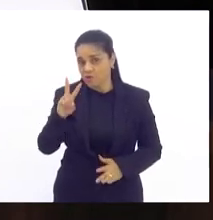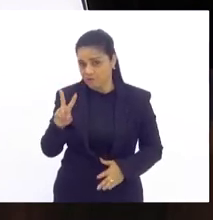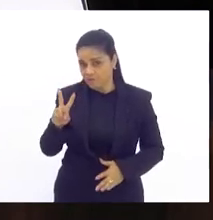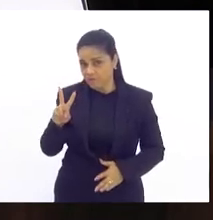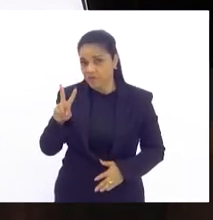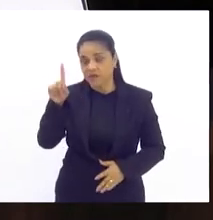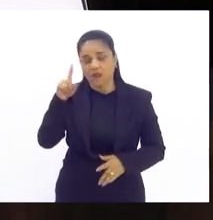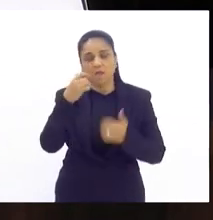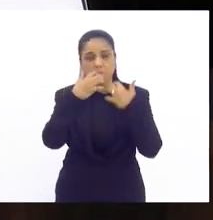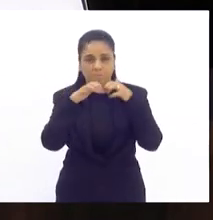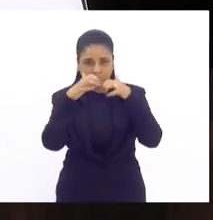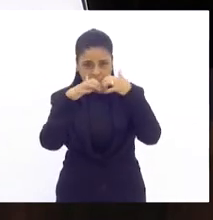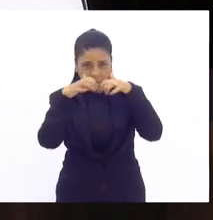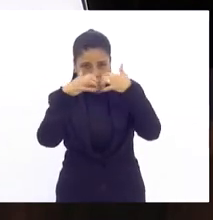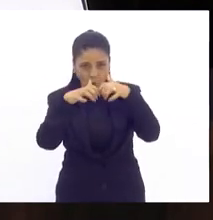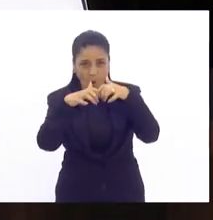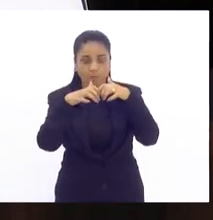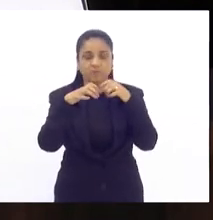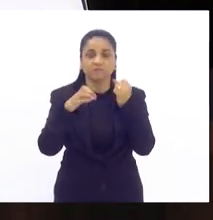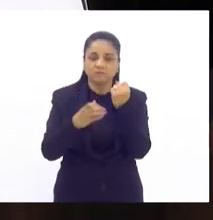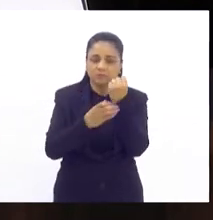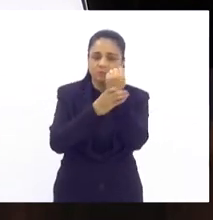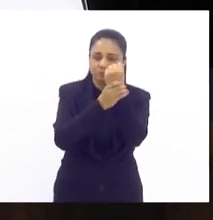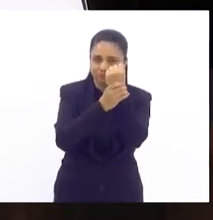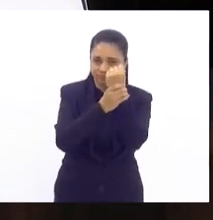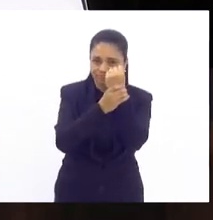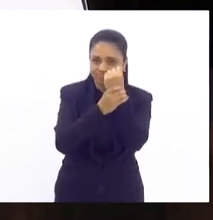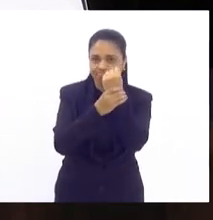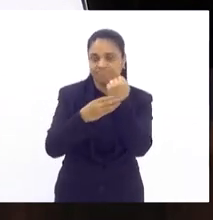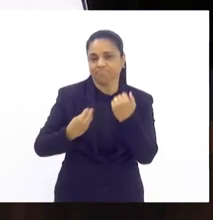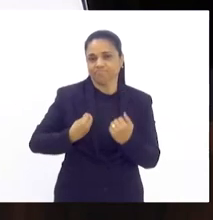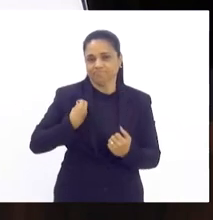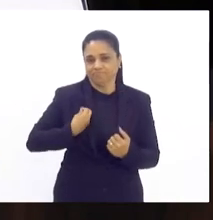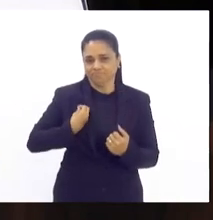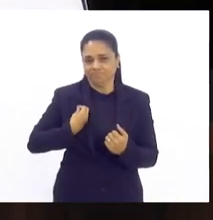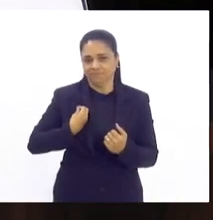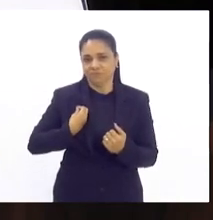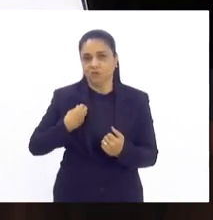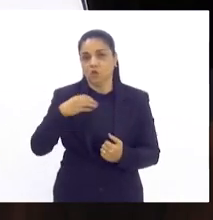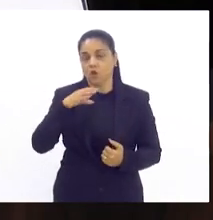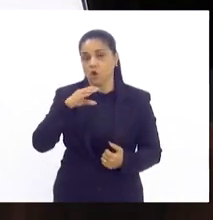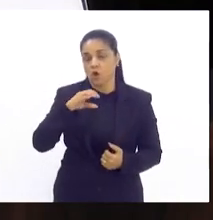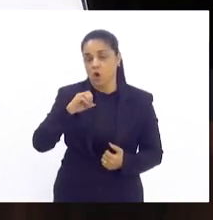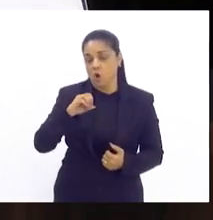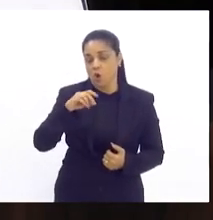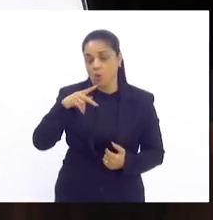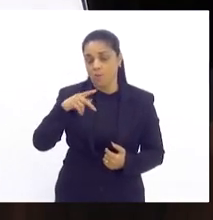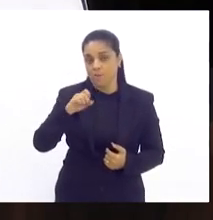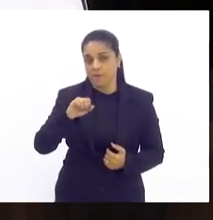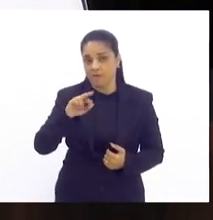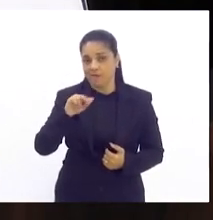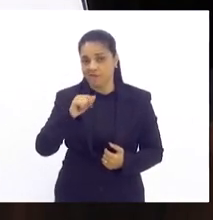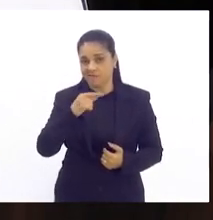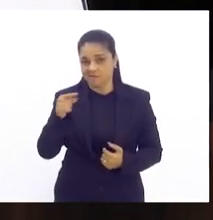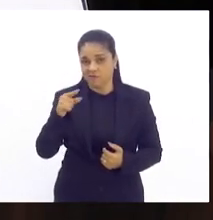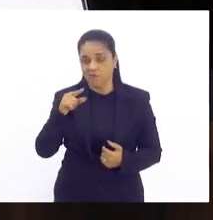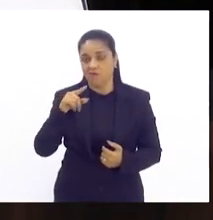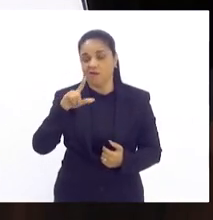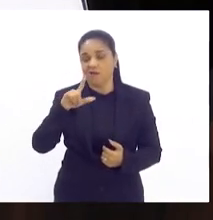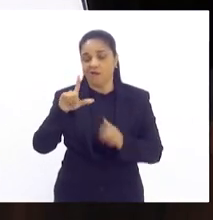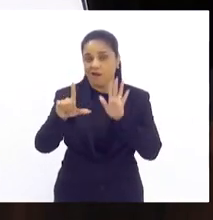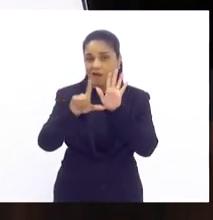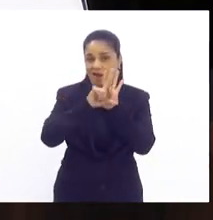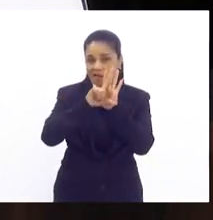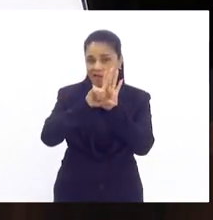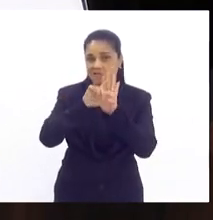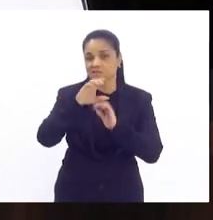lá em Petrópolis, o Segurança Presente, a Operação Lei Seca e o RJ para Todos também foram fundamentais para o acolhimento